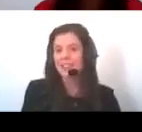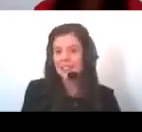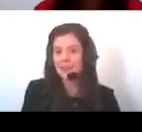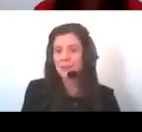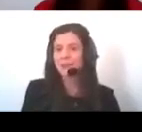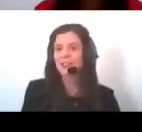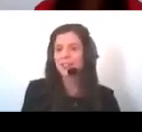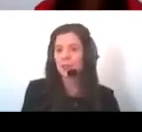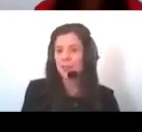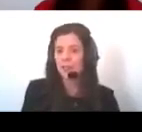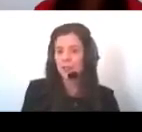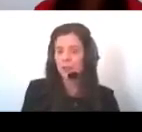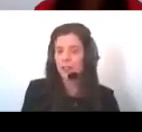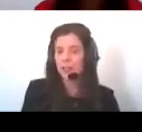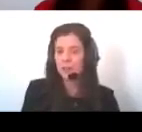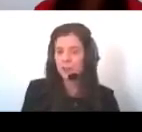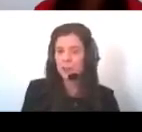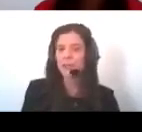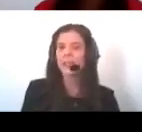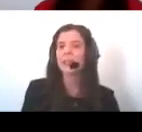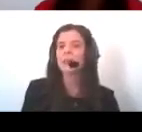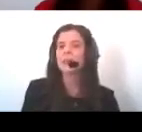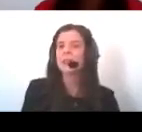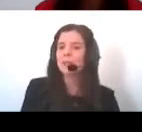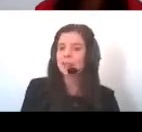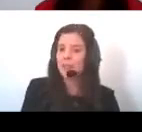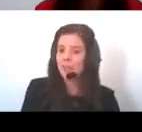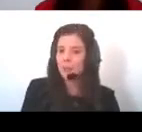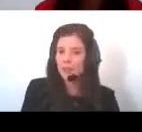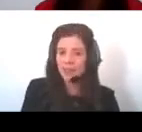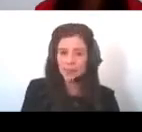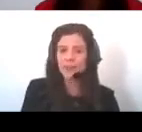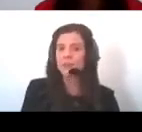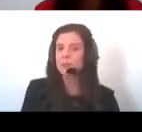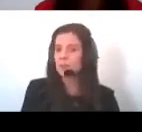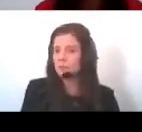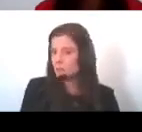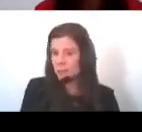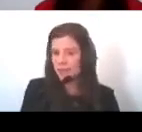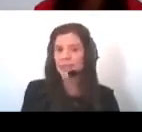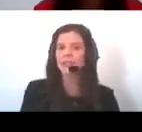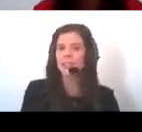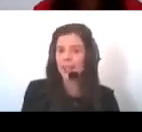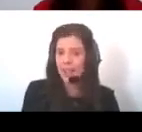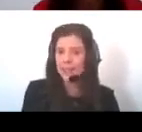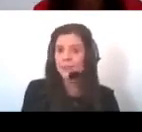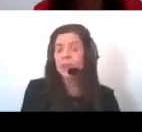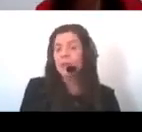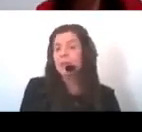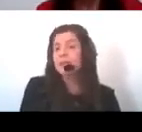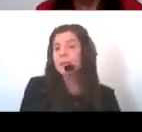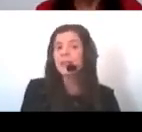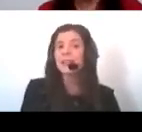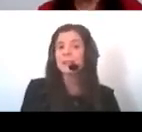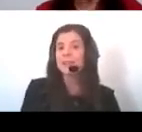porque ela tem que promover a oferta do alvará de funcionamento, para as empresas poderem abrir e trabalhar, gerar renda,